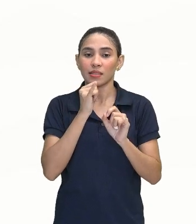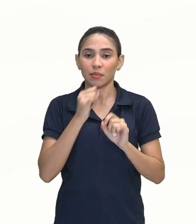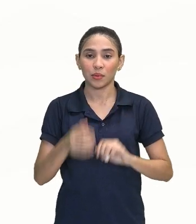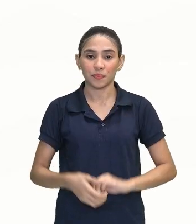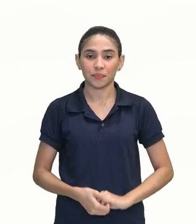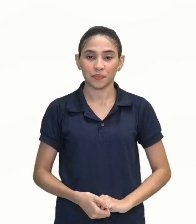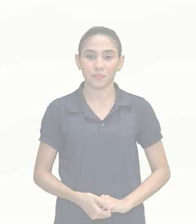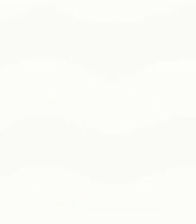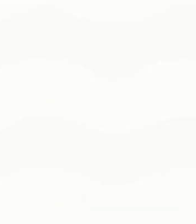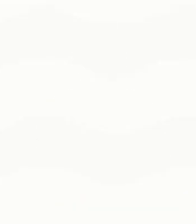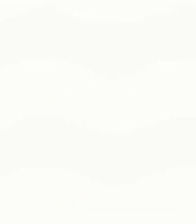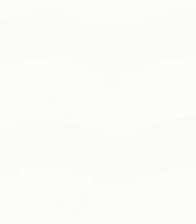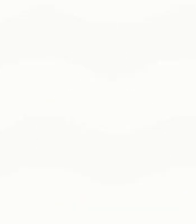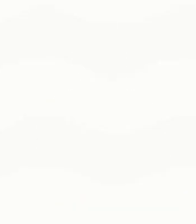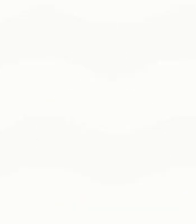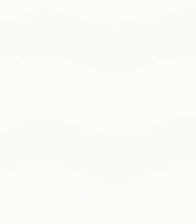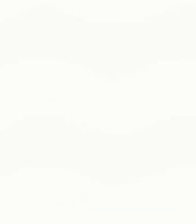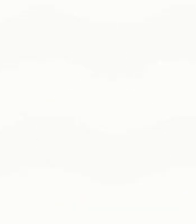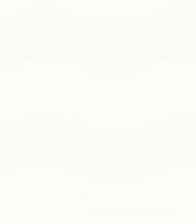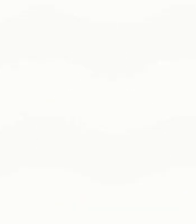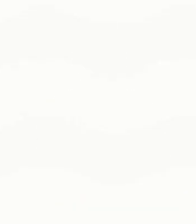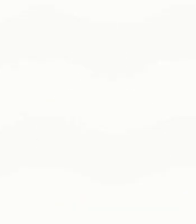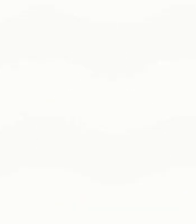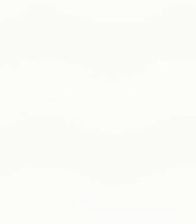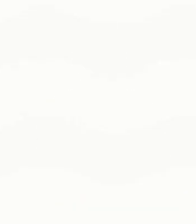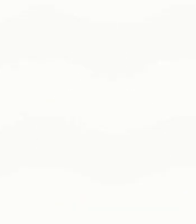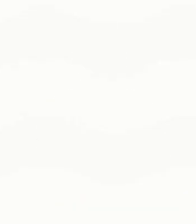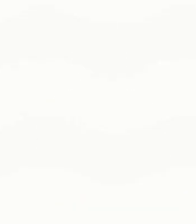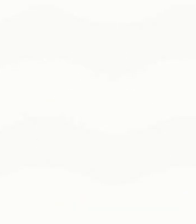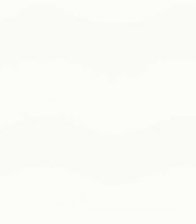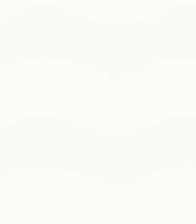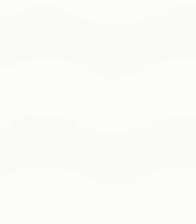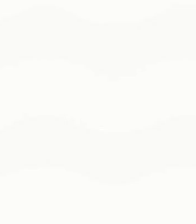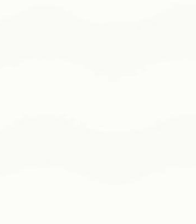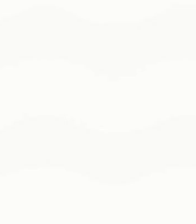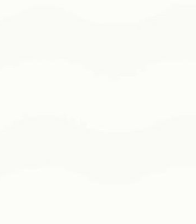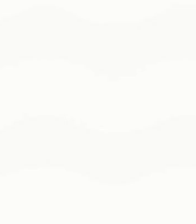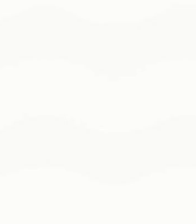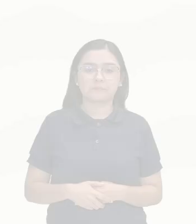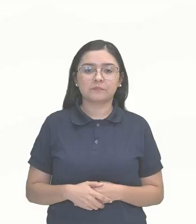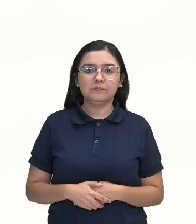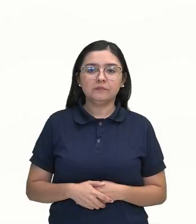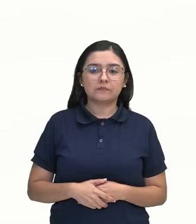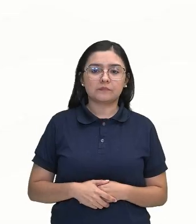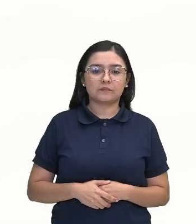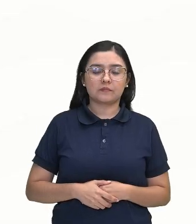gente. Vamos supor aqui, por exemplo, que a gente tenha em mãos um pentágono regular,